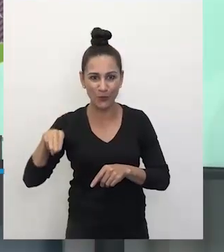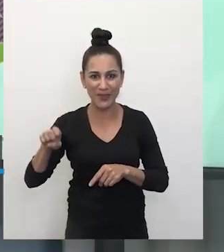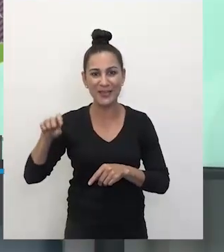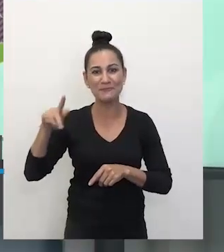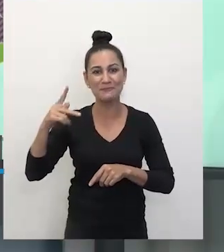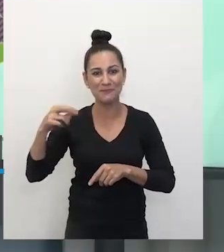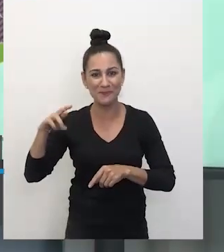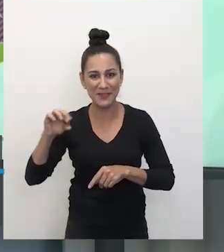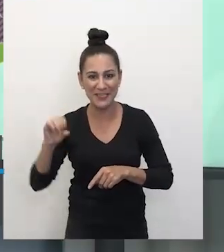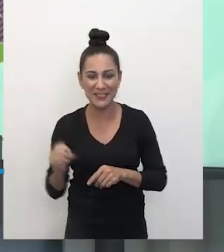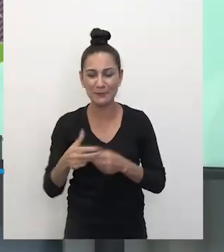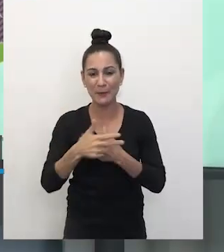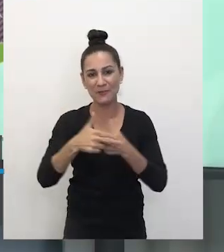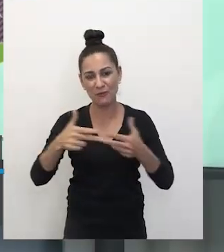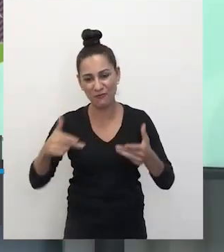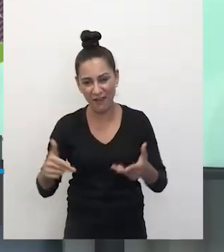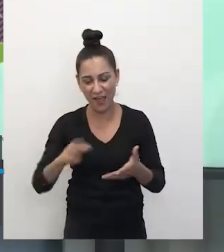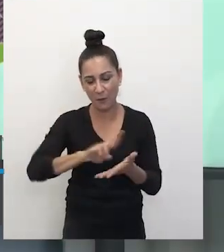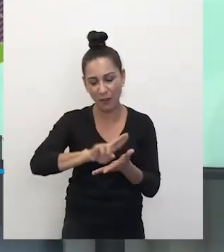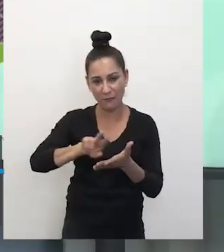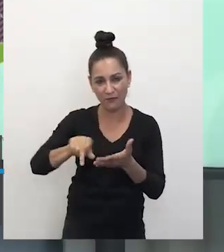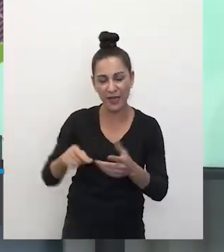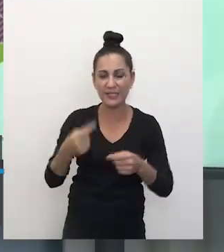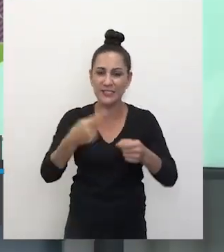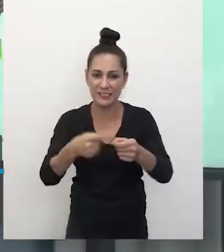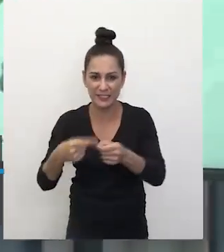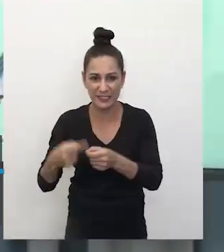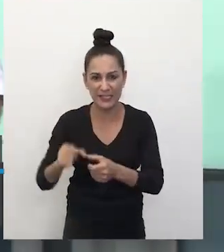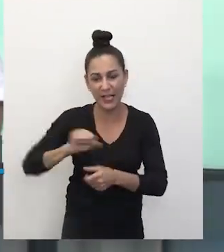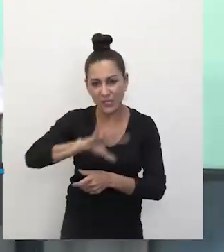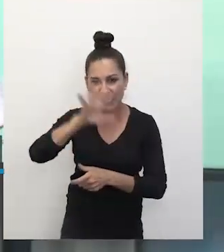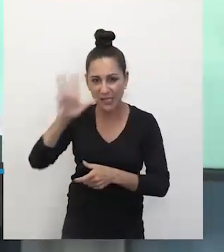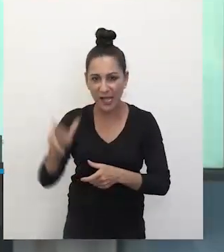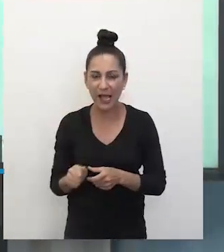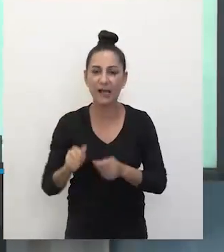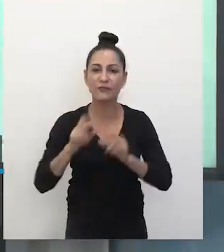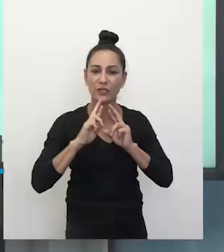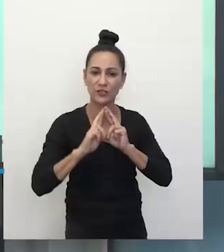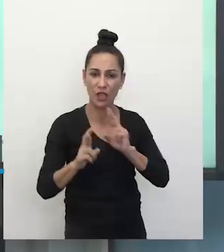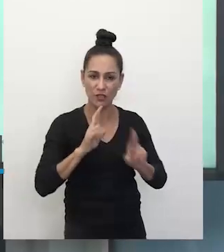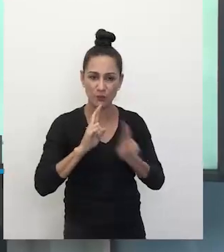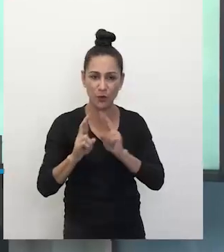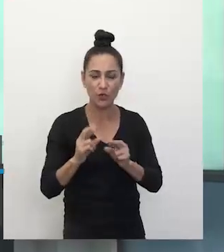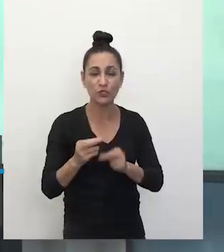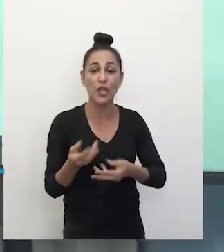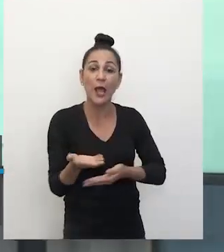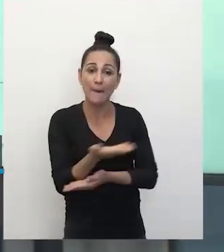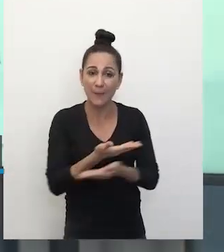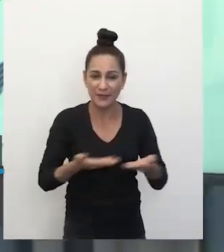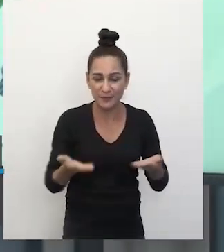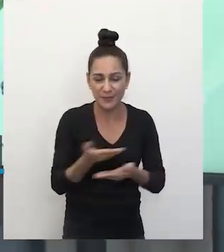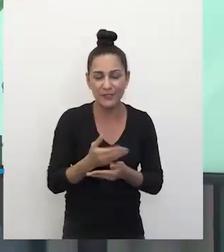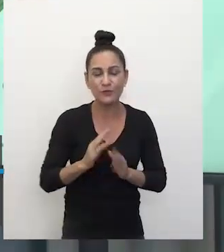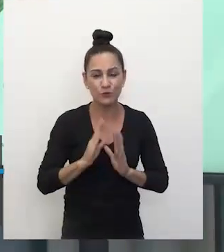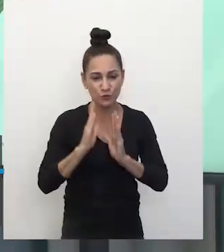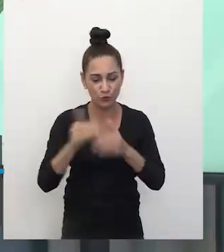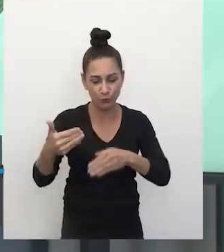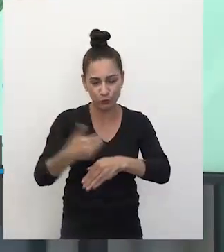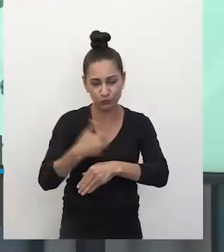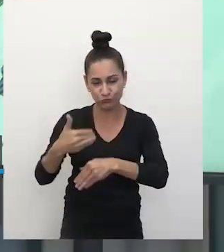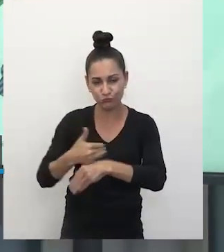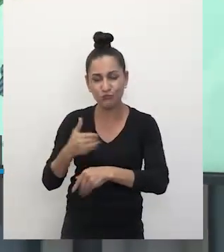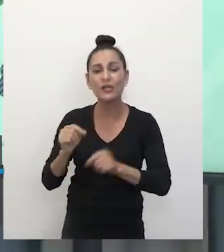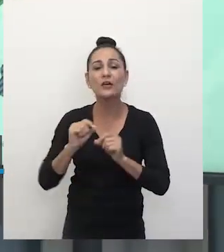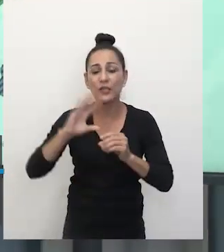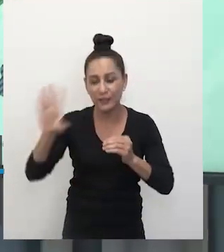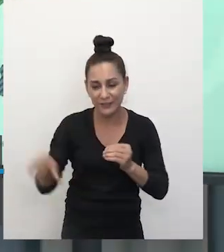Opa lembrou demais aí né então é em várias respostas aí quero agradecer a participação de todos inclusive Quando nessa